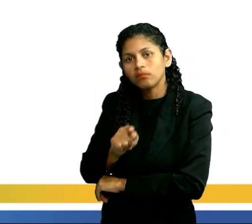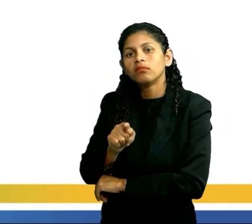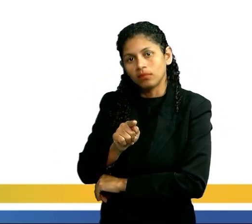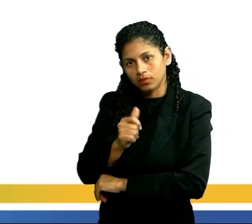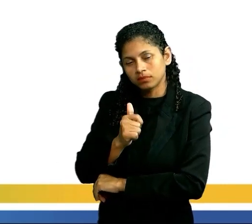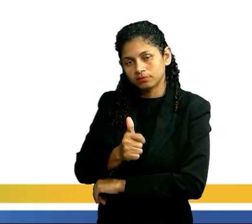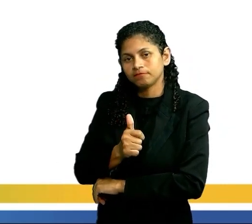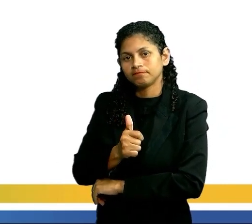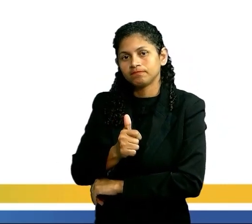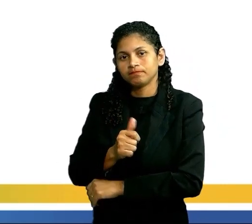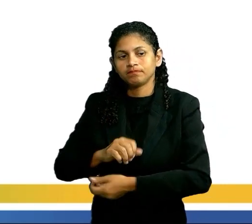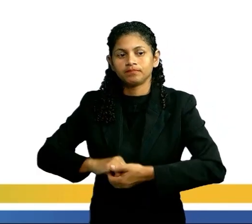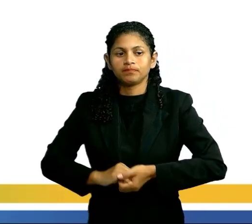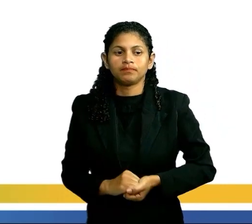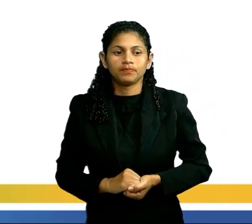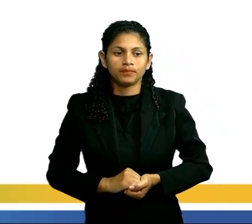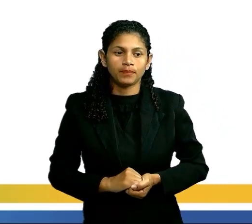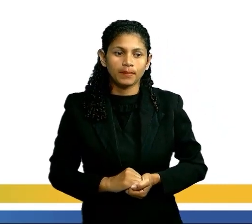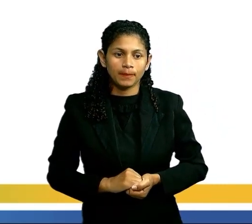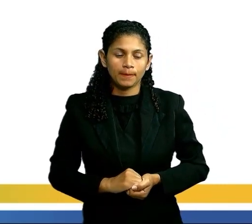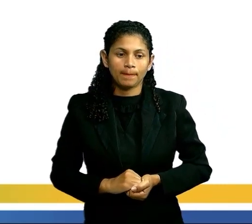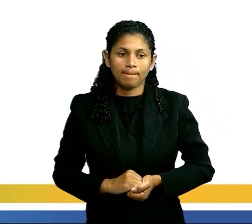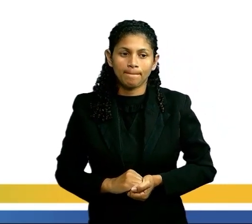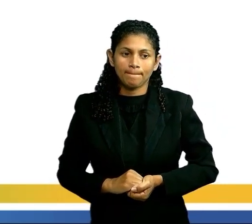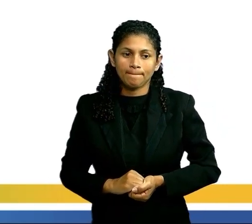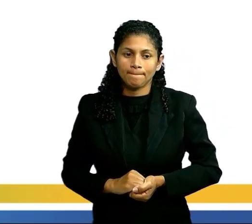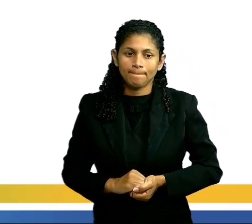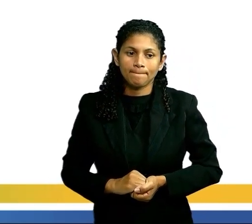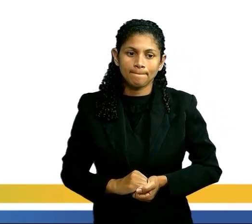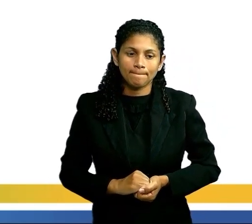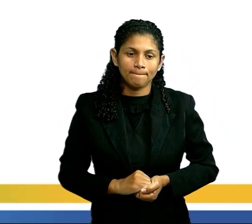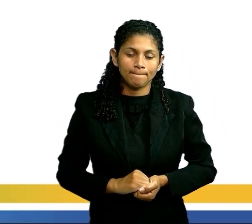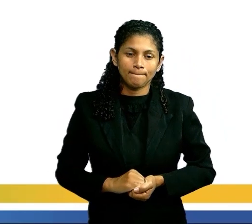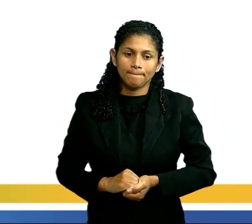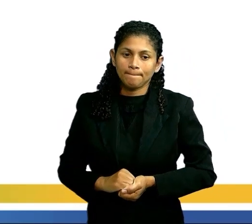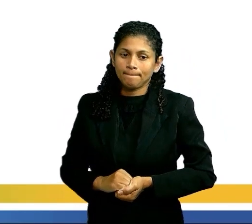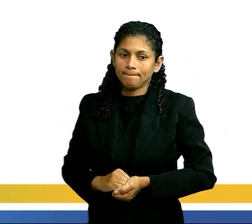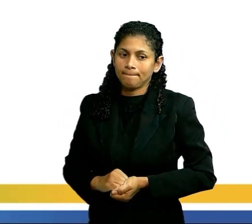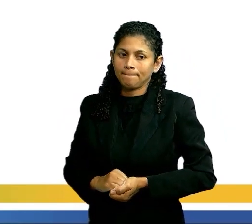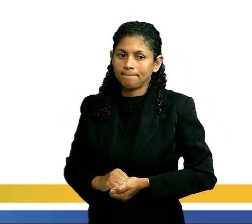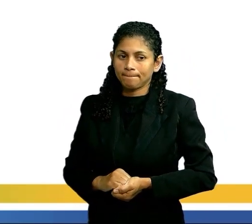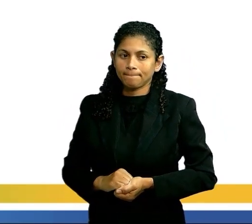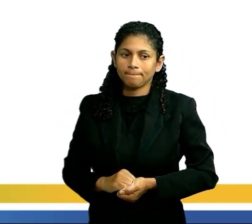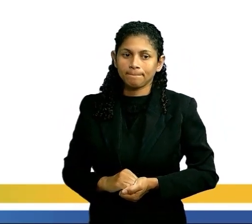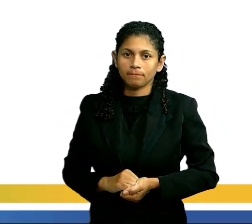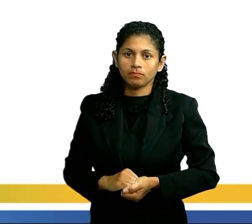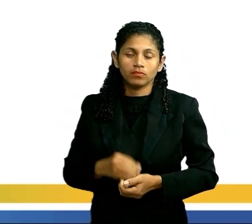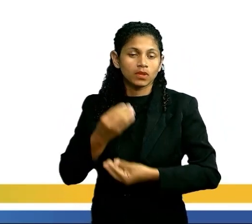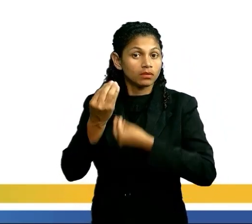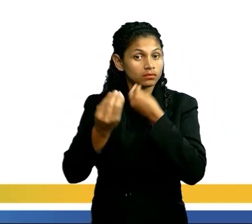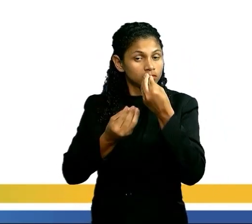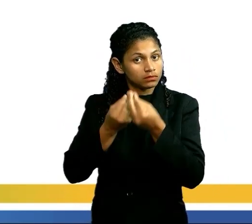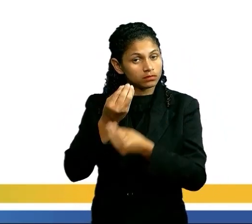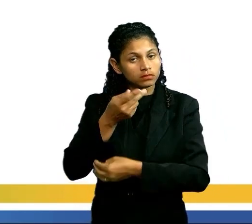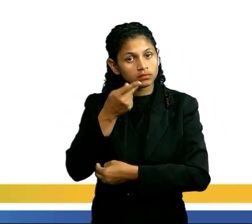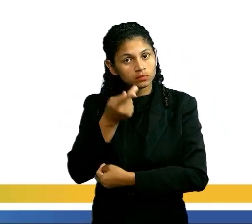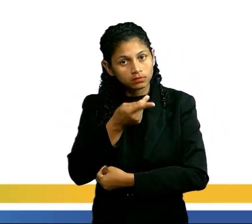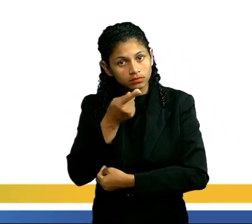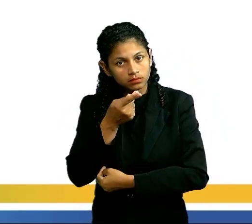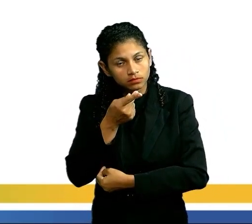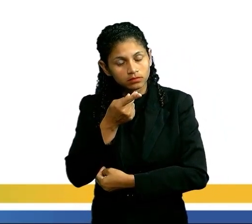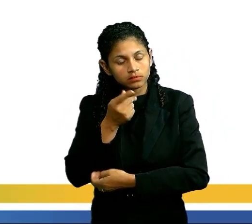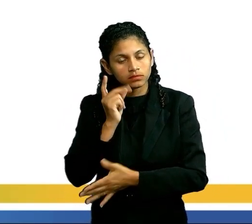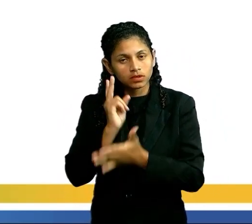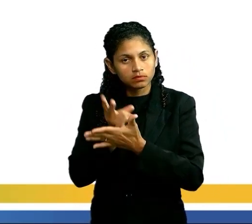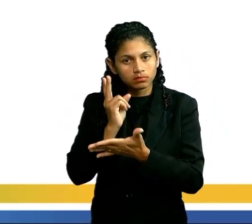nós vamos ver se você fez a opção correta da resposta. Então, como eu falei para vocês, toda vez que eu